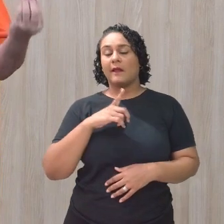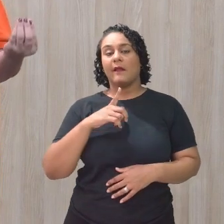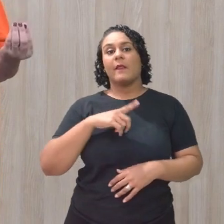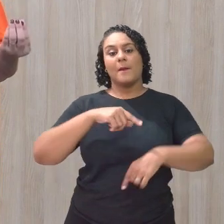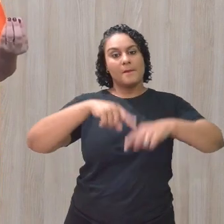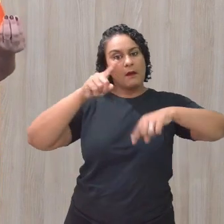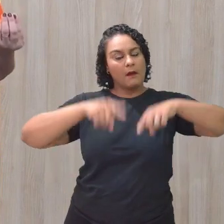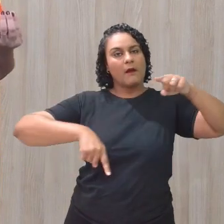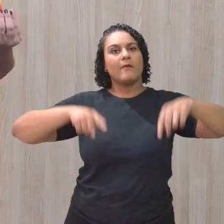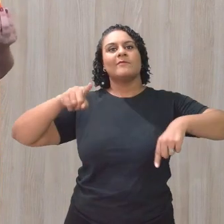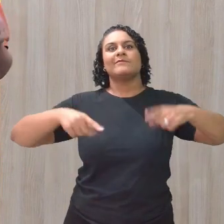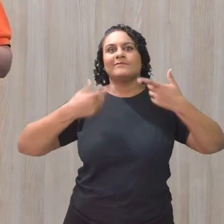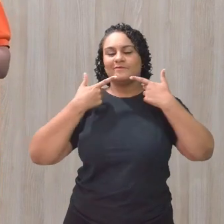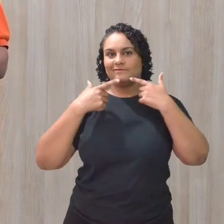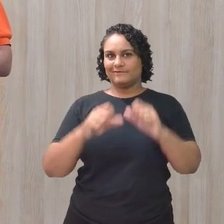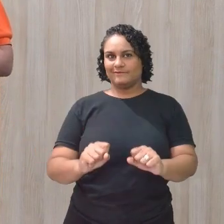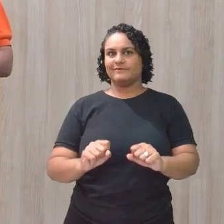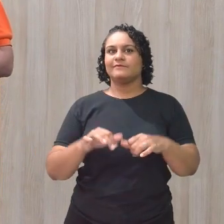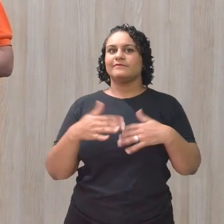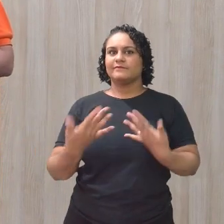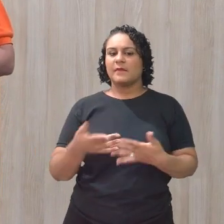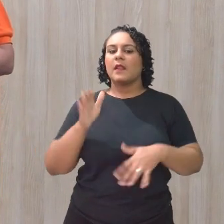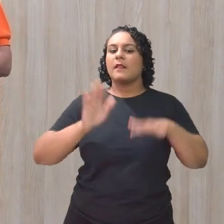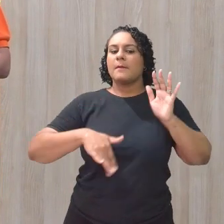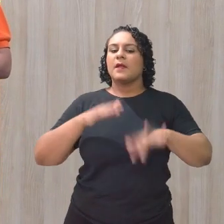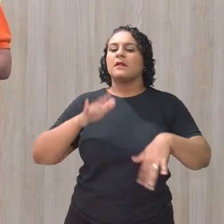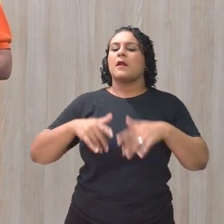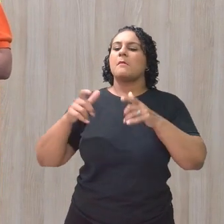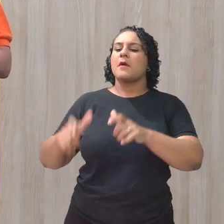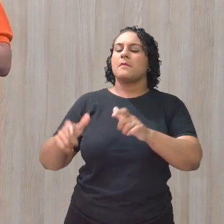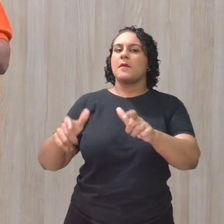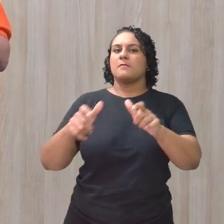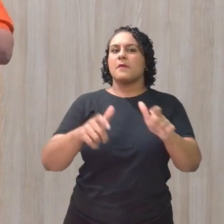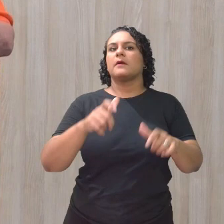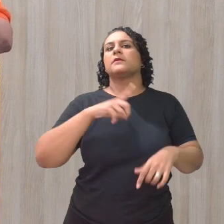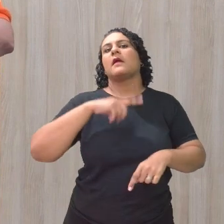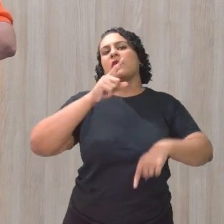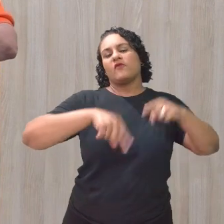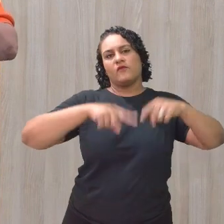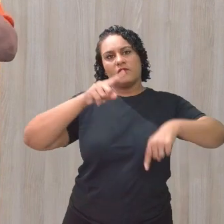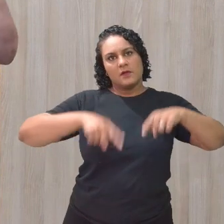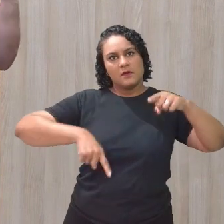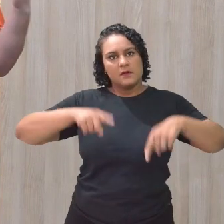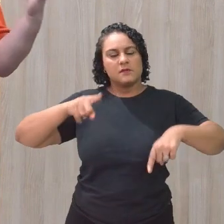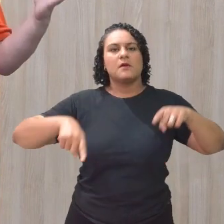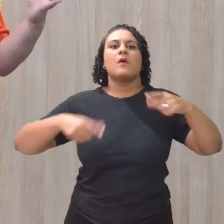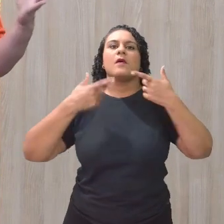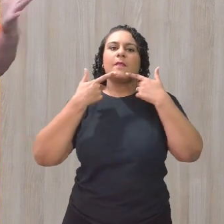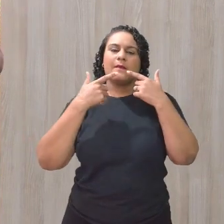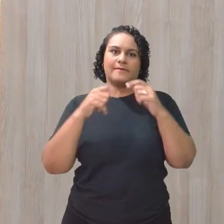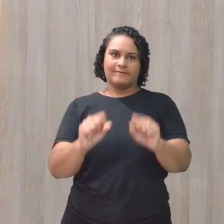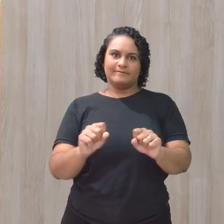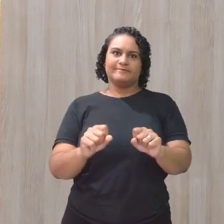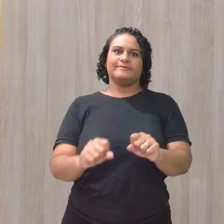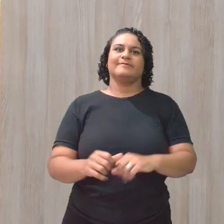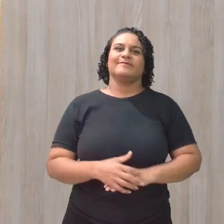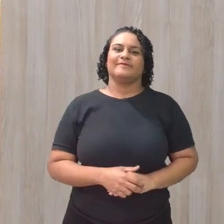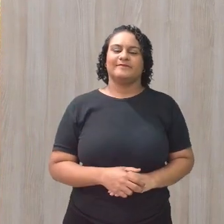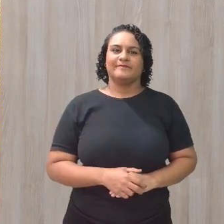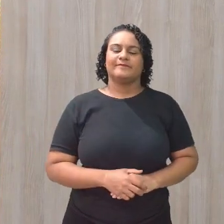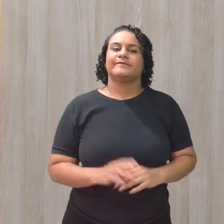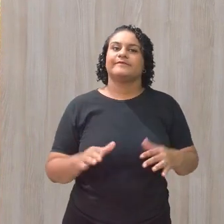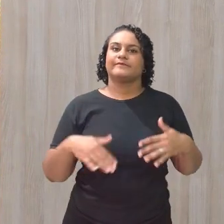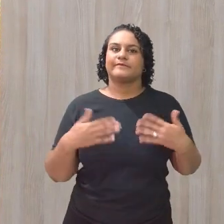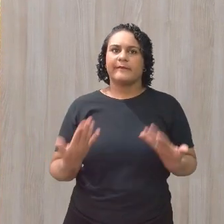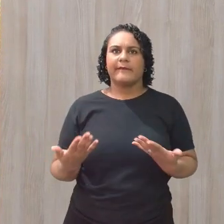variação linguística. Então, cada região tem suas diferentes variações linguísticas. Então,